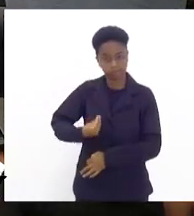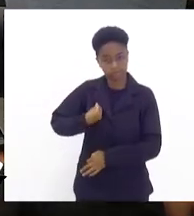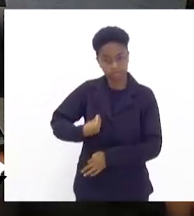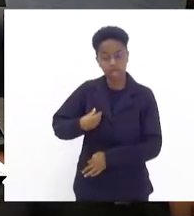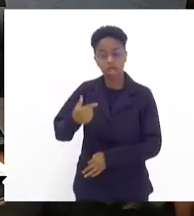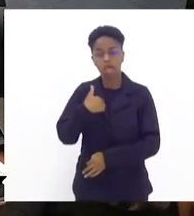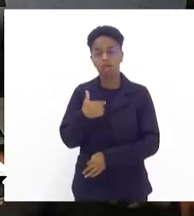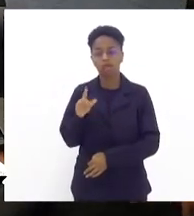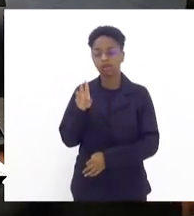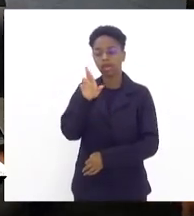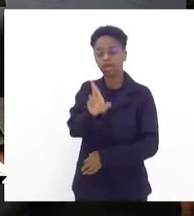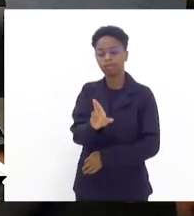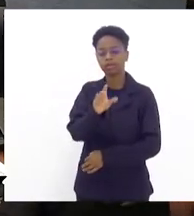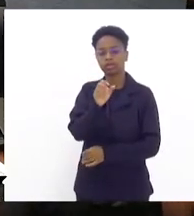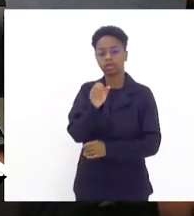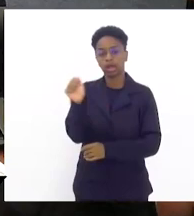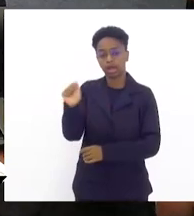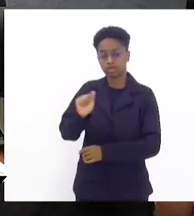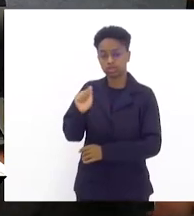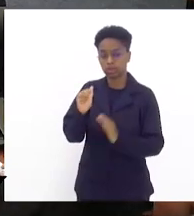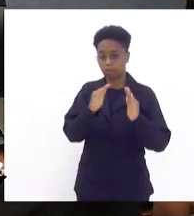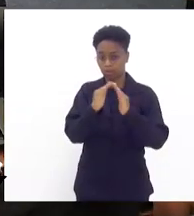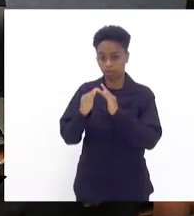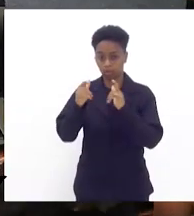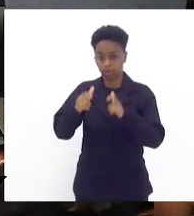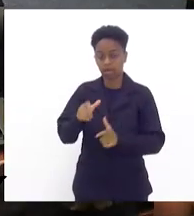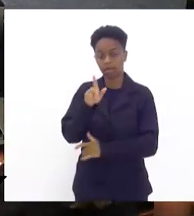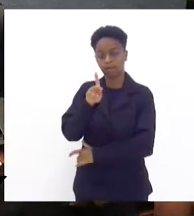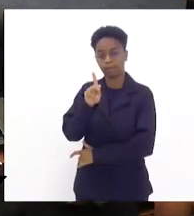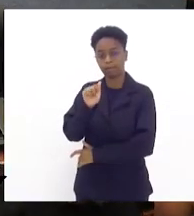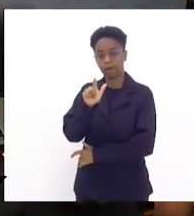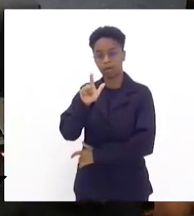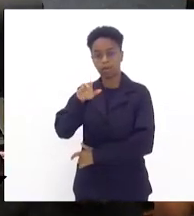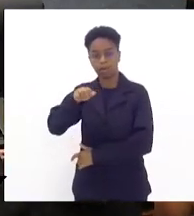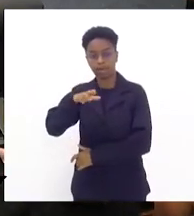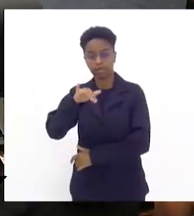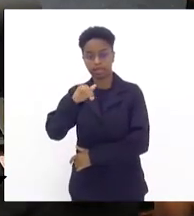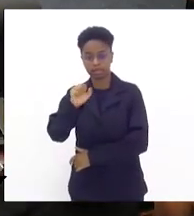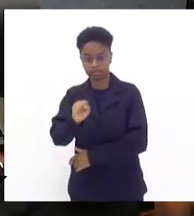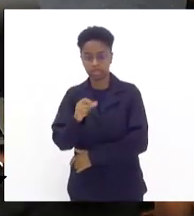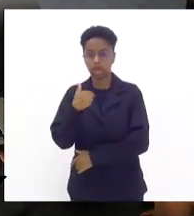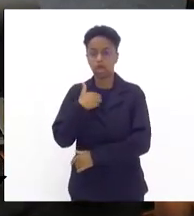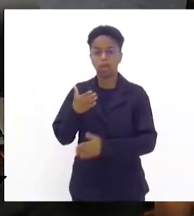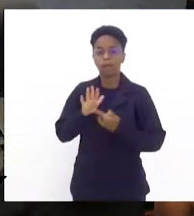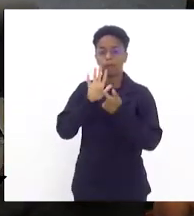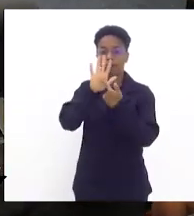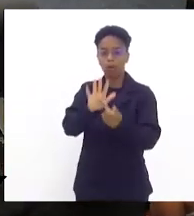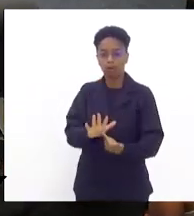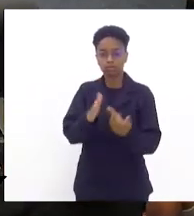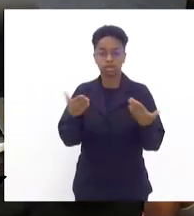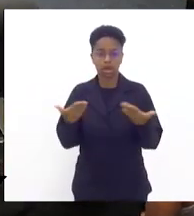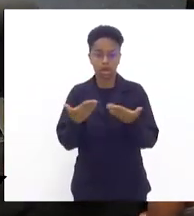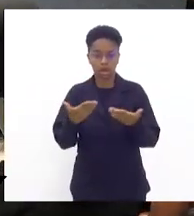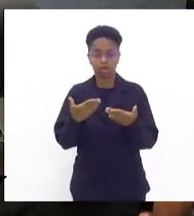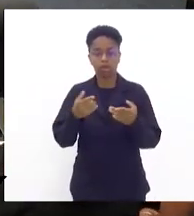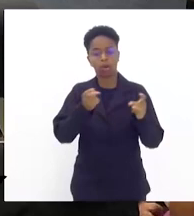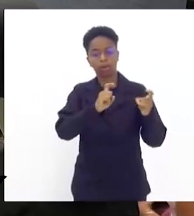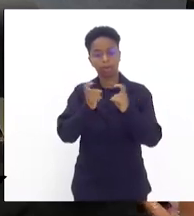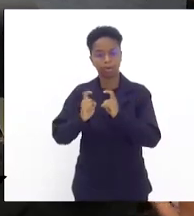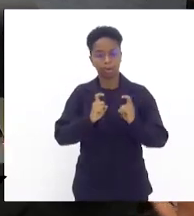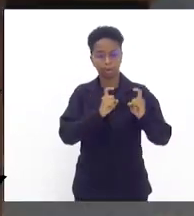aqui representando a Associação de Moradores do Bairro Palmeiras, onde venho trazer nessa audiência